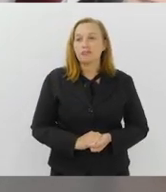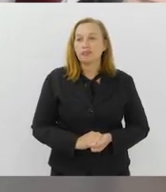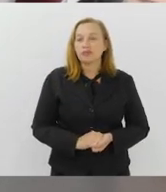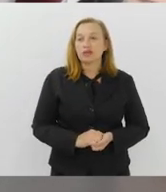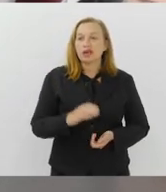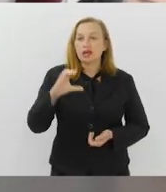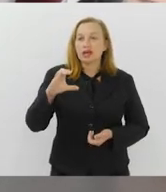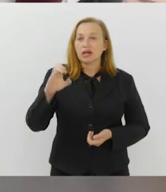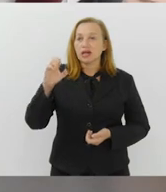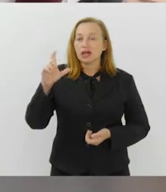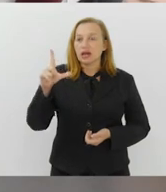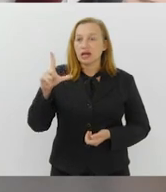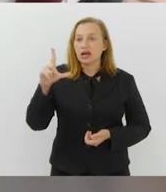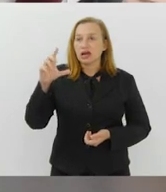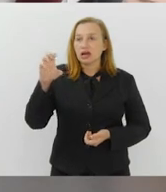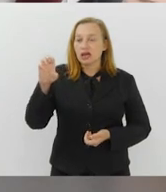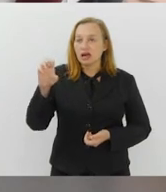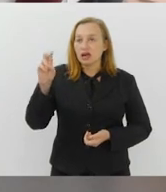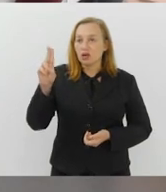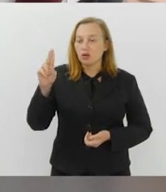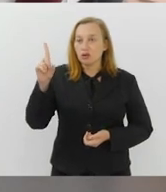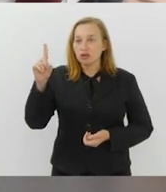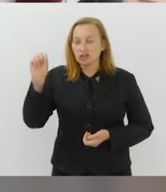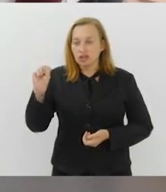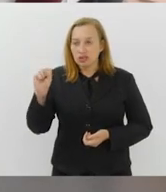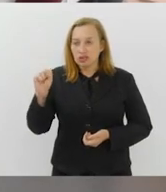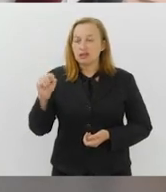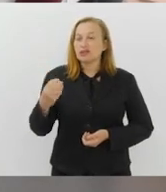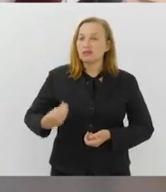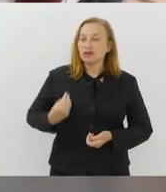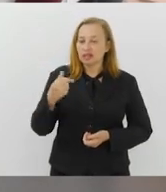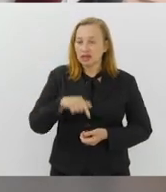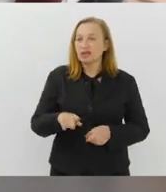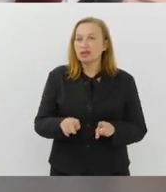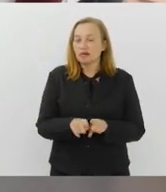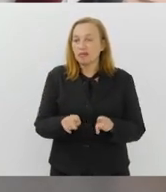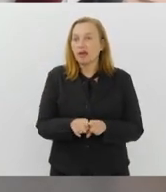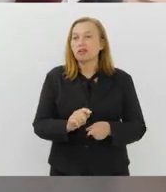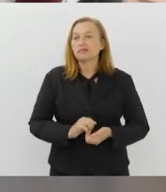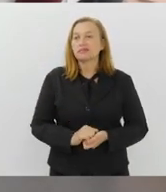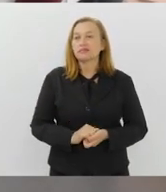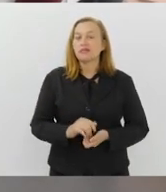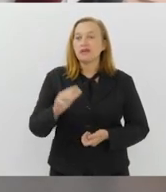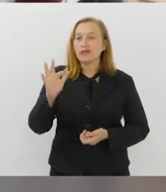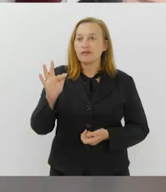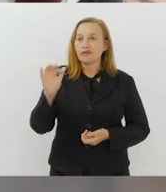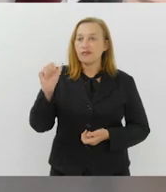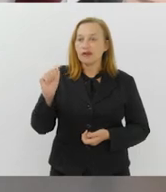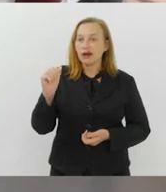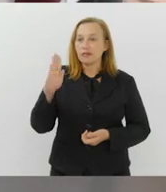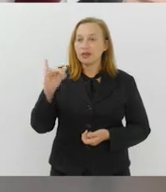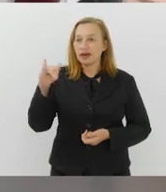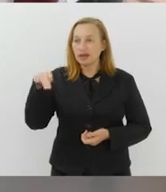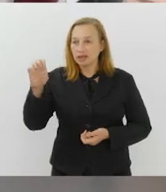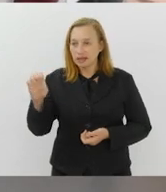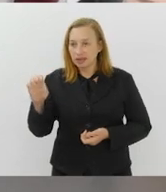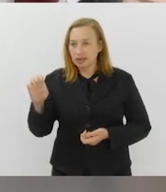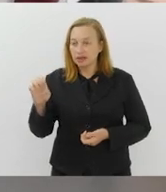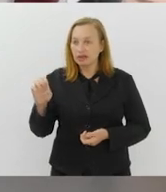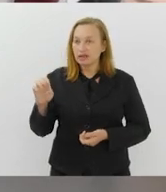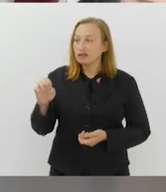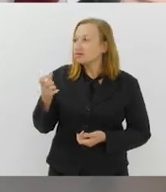Gleudi Cerqueira de Freitas, da Unidas, está aqui com a gente também, vice-presidente. Fabiane Simão, está aqui com a gente. Cadê a